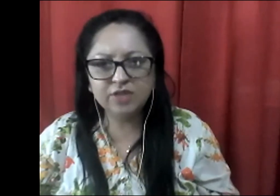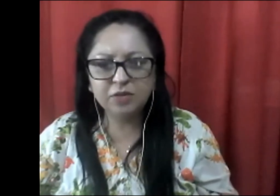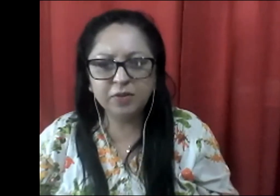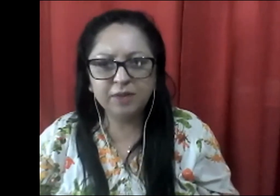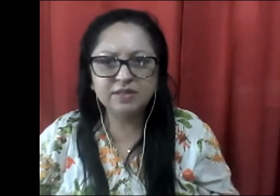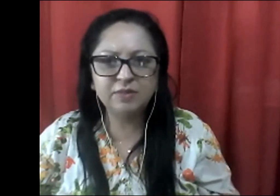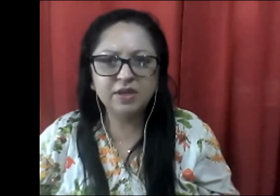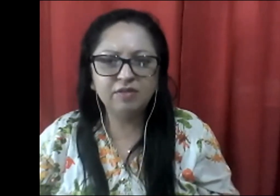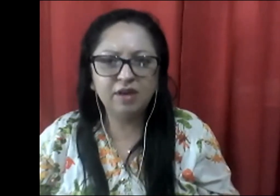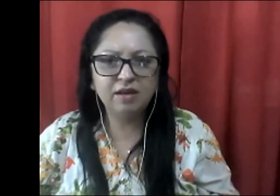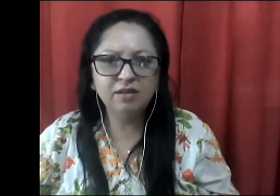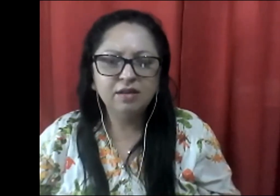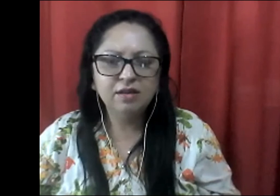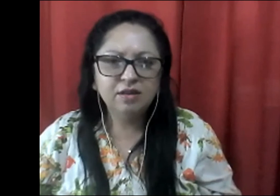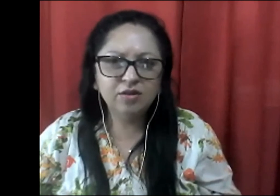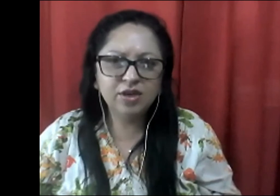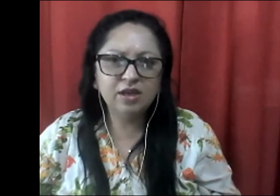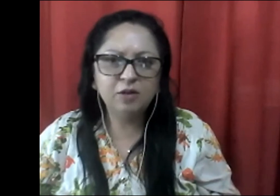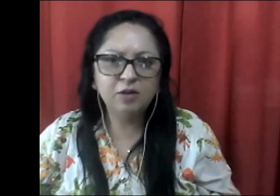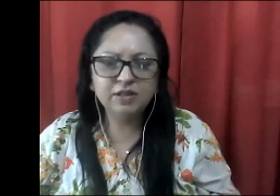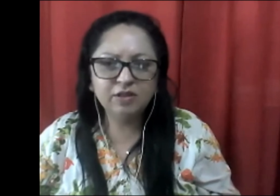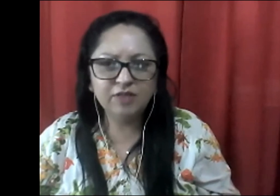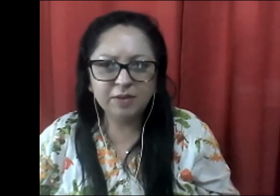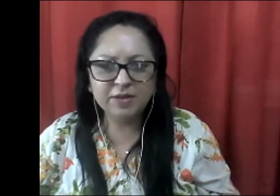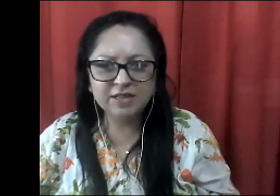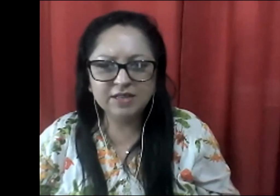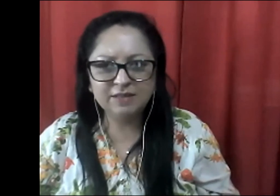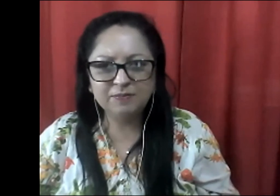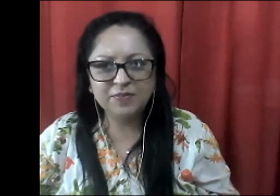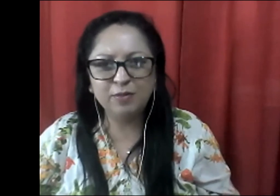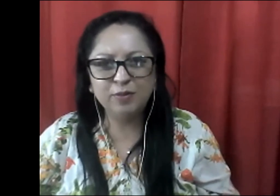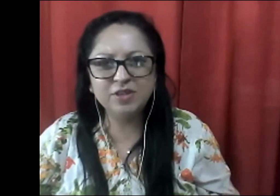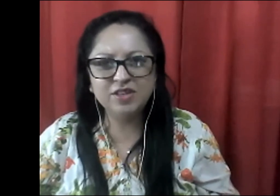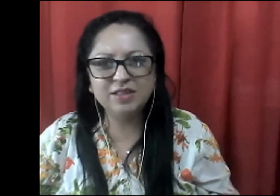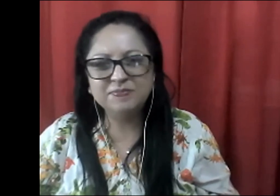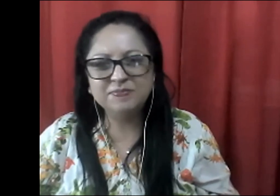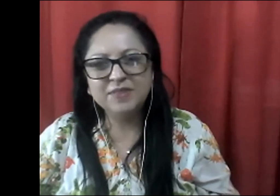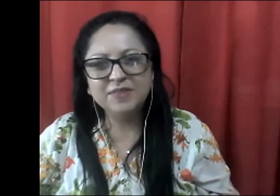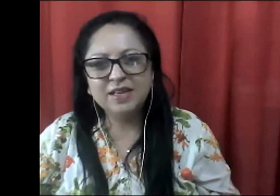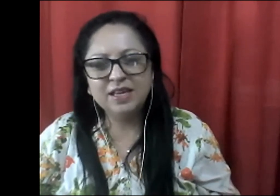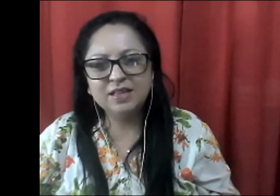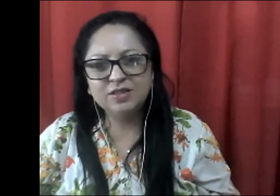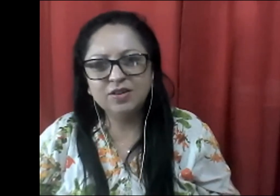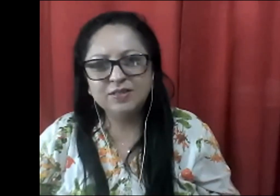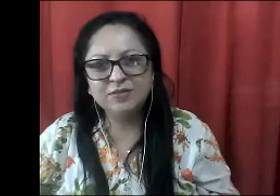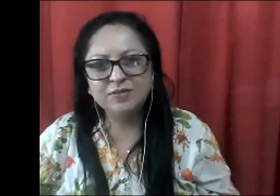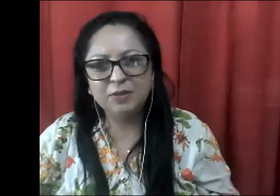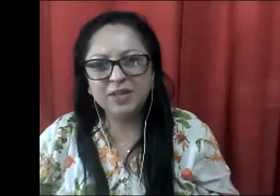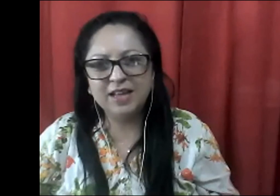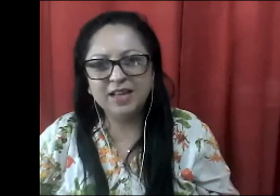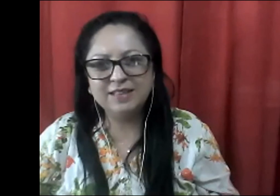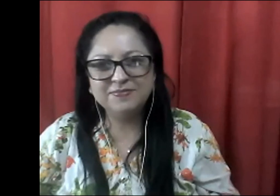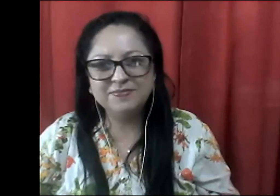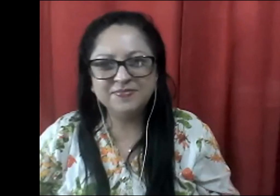deu para perceber quem vai ou quem realmente não vai permanecer. Tá bom, minha gente? Era só isso. Muito